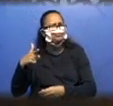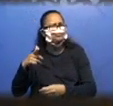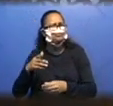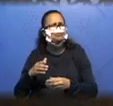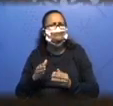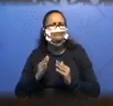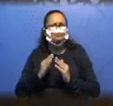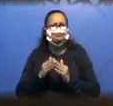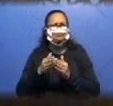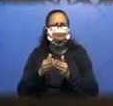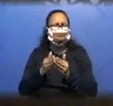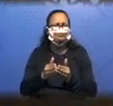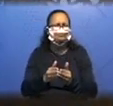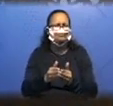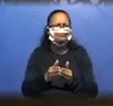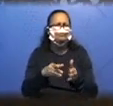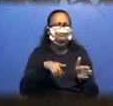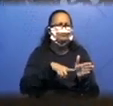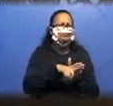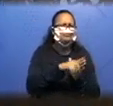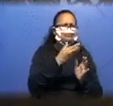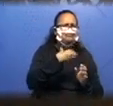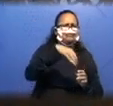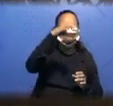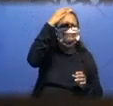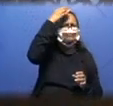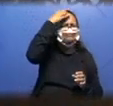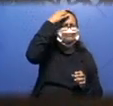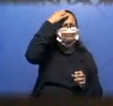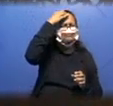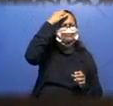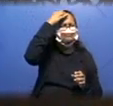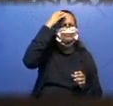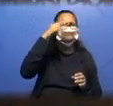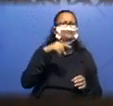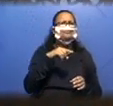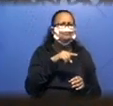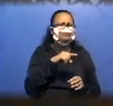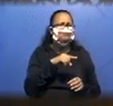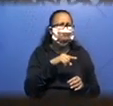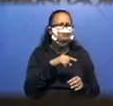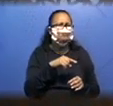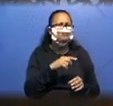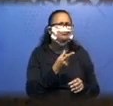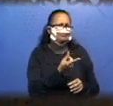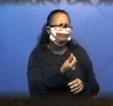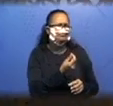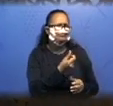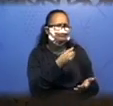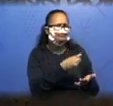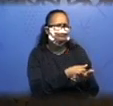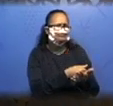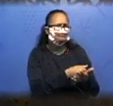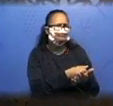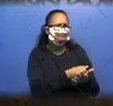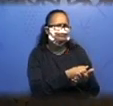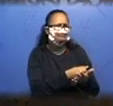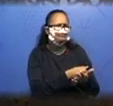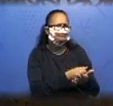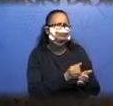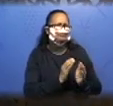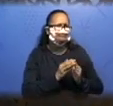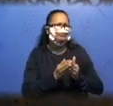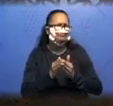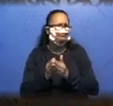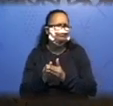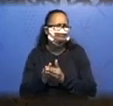caminho. E ele foi lá perguntar para o Dom João II se o Dom João II bancava essa viagem. O senhor custeia, o